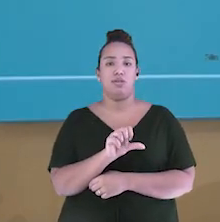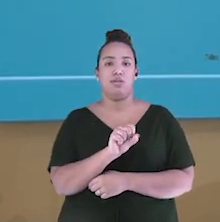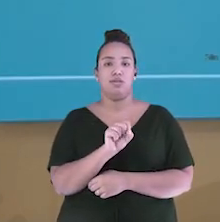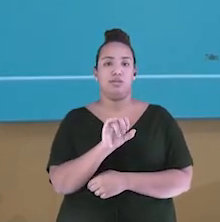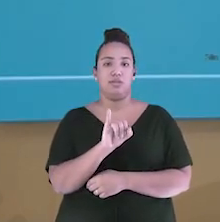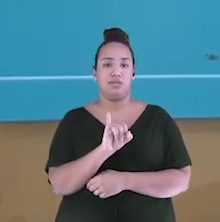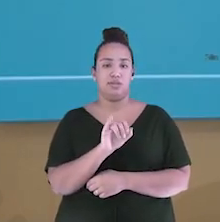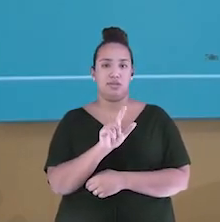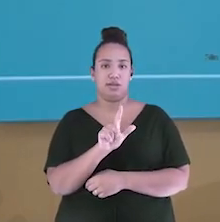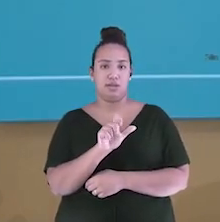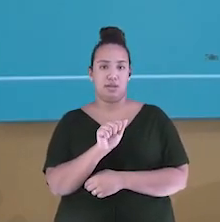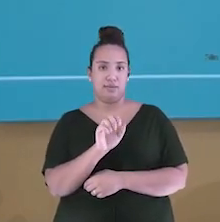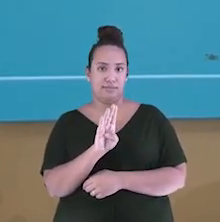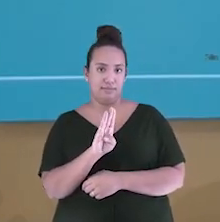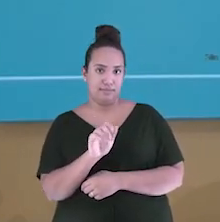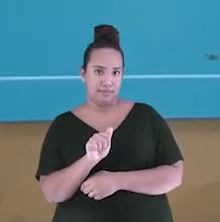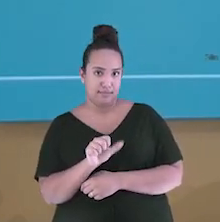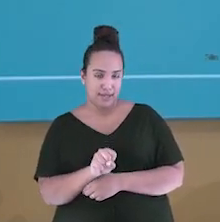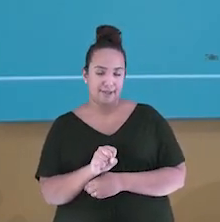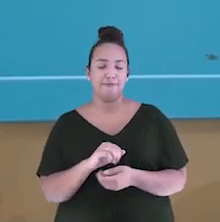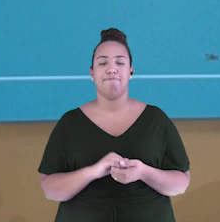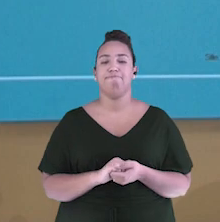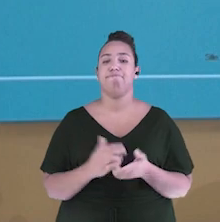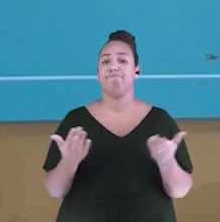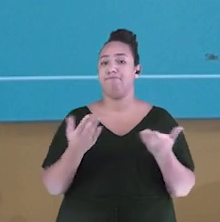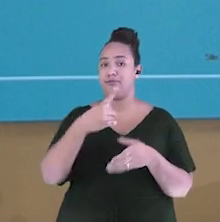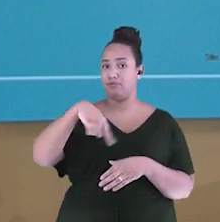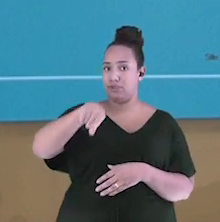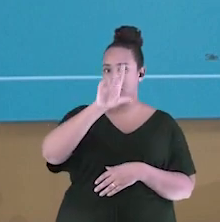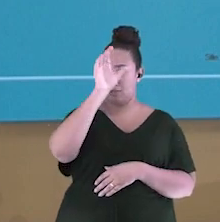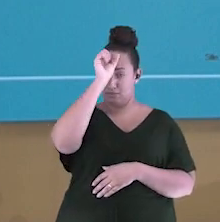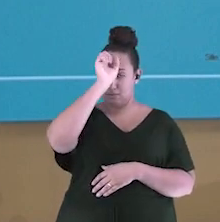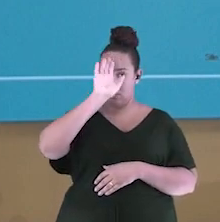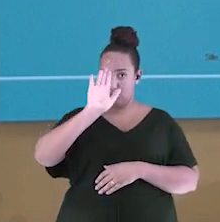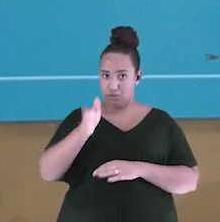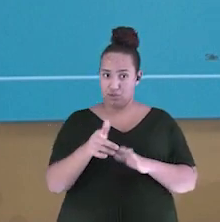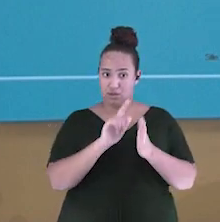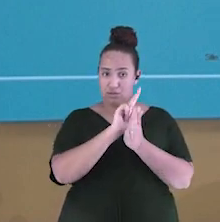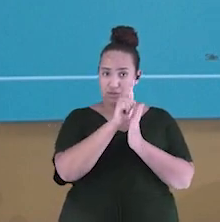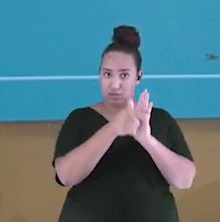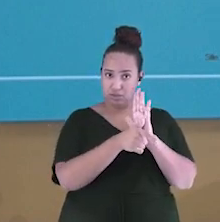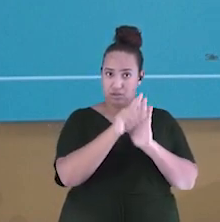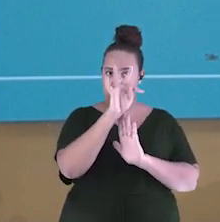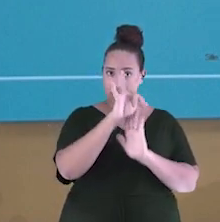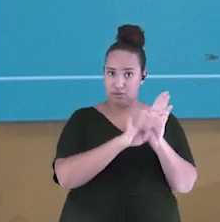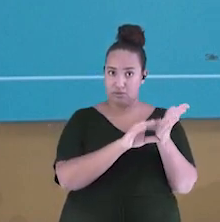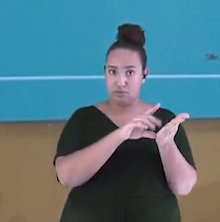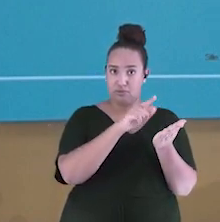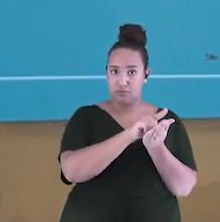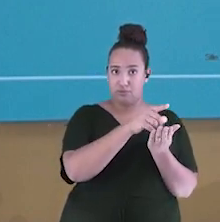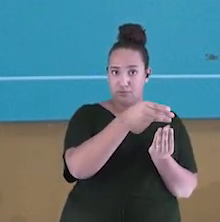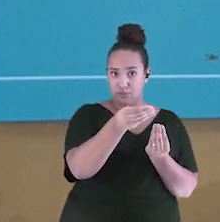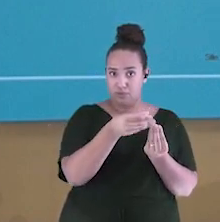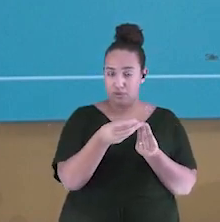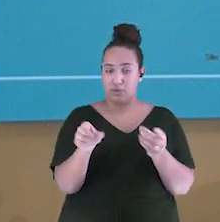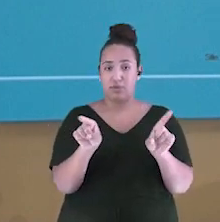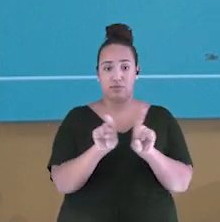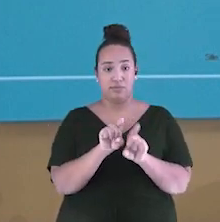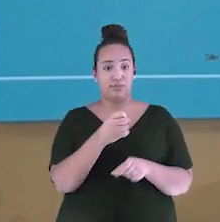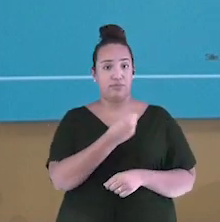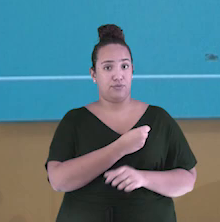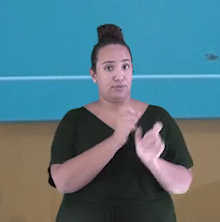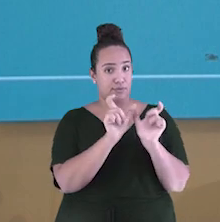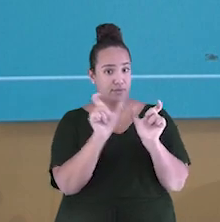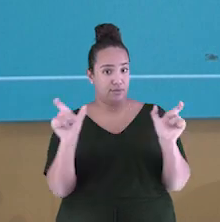Agora que aprendemos sobre gênero textual folheto e sobre a classificação quanto ao número de sílabas,